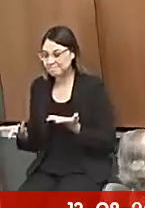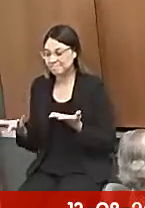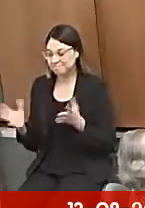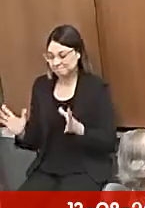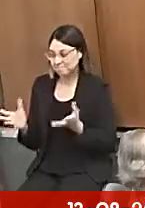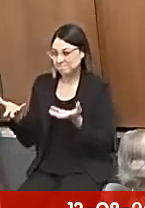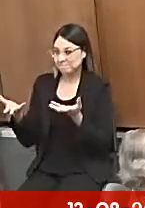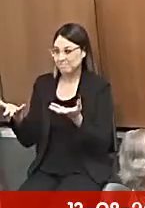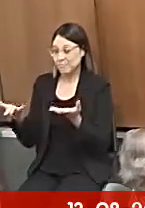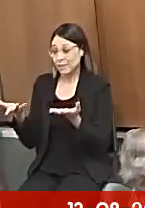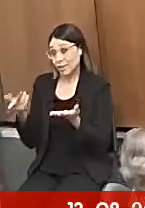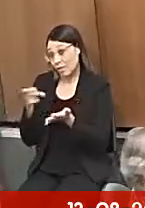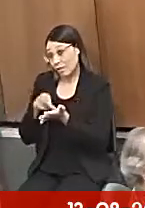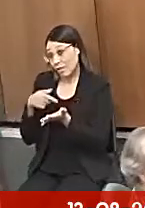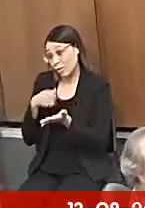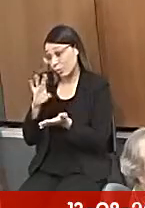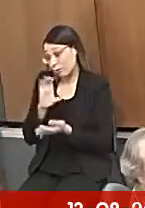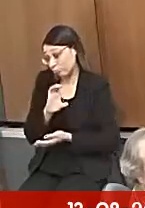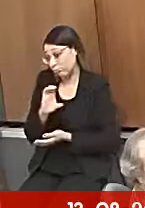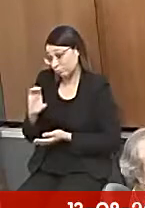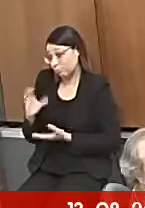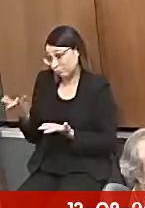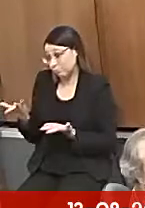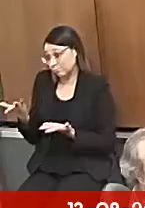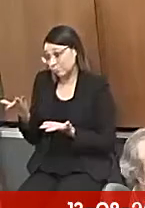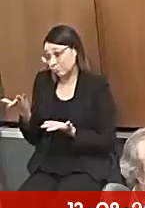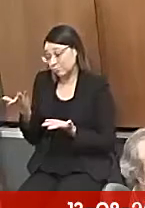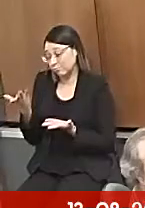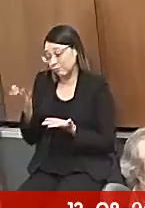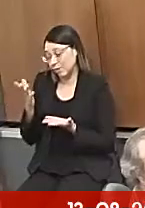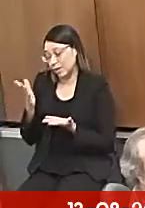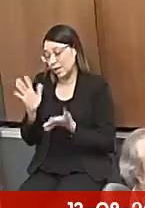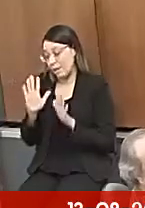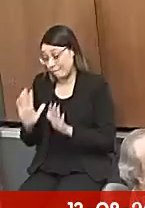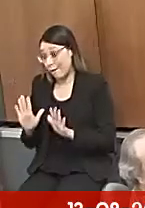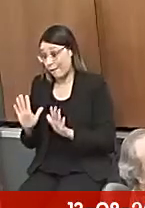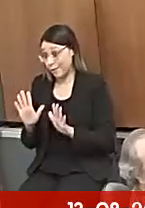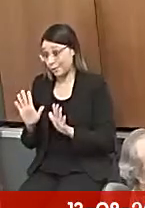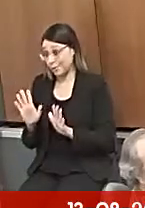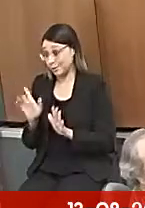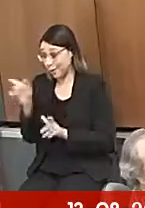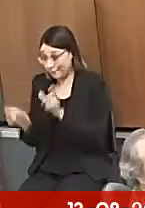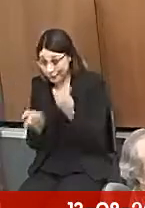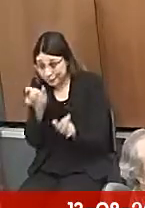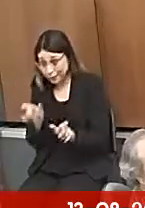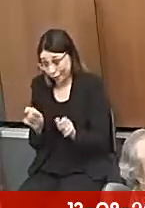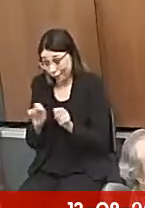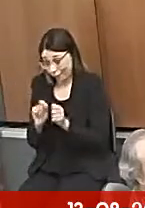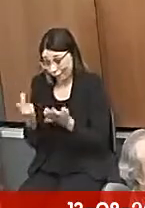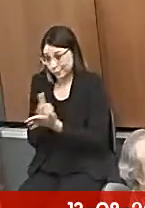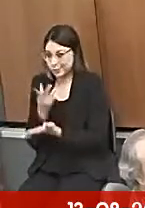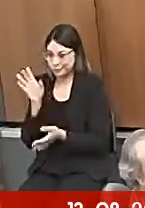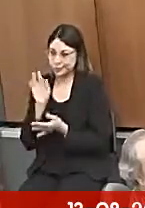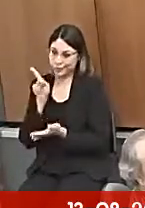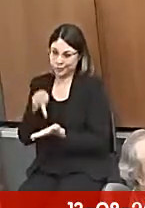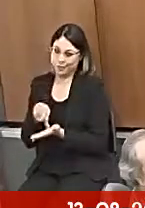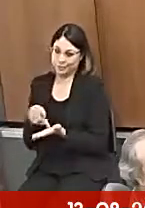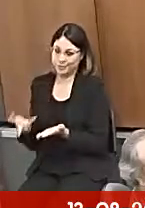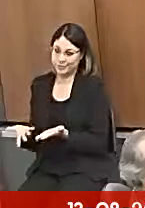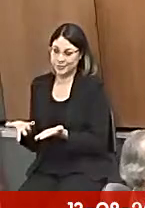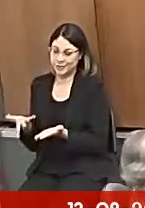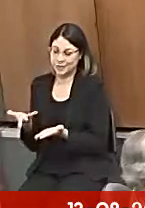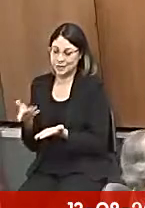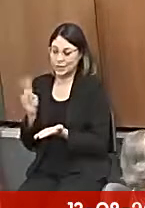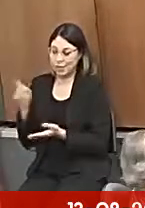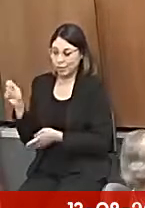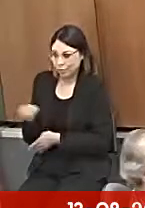na realidade eu só sou o coordenador os meninos atletas é que fazem tudo dentro de campo dentro de quadra né o nosso tema de cadeira de